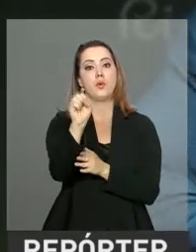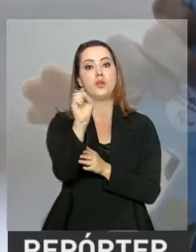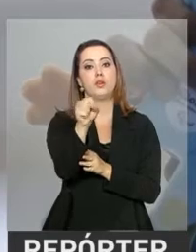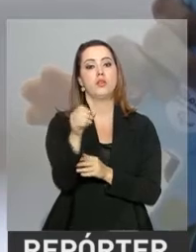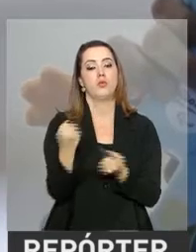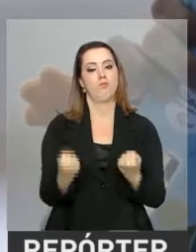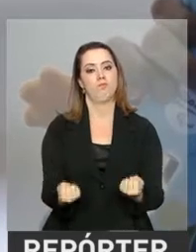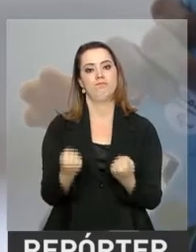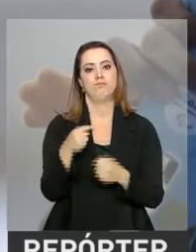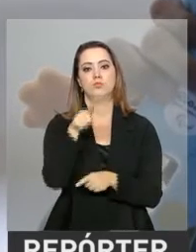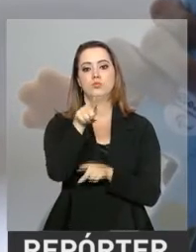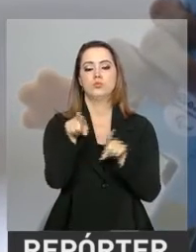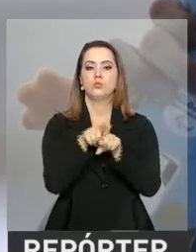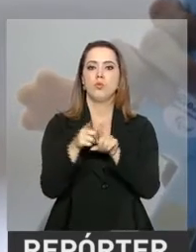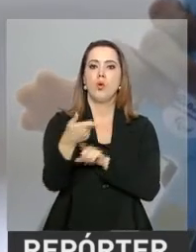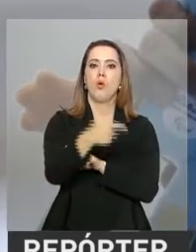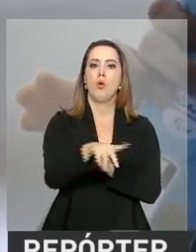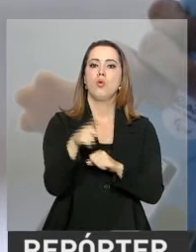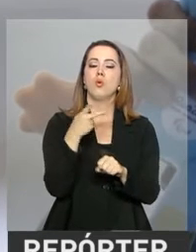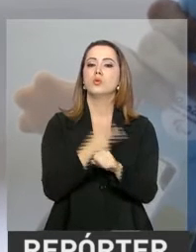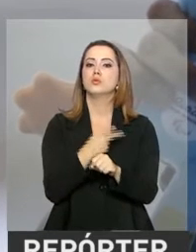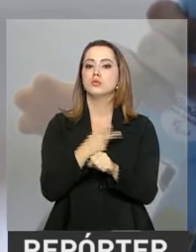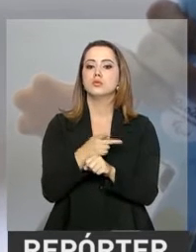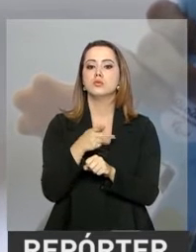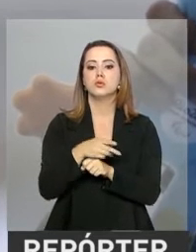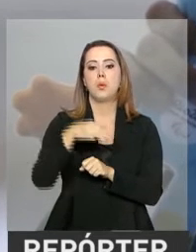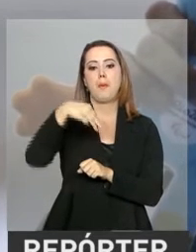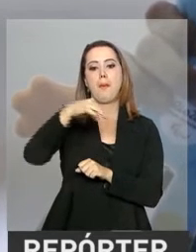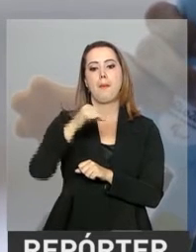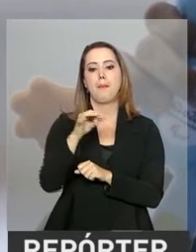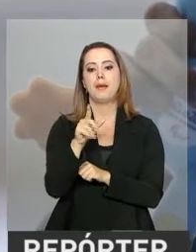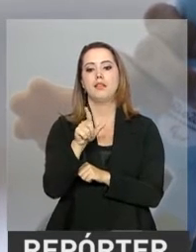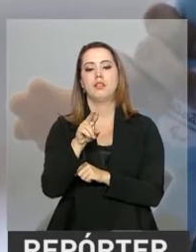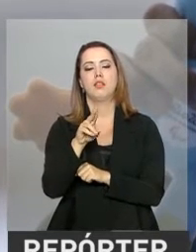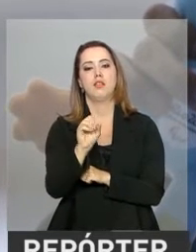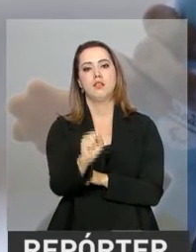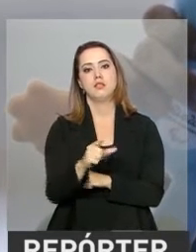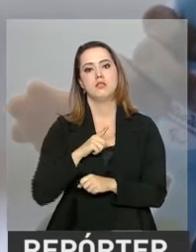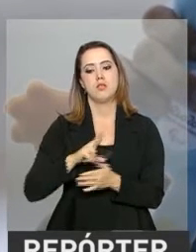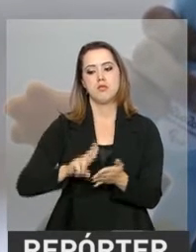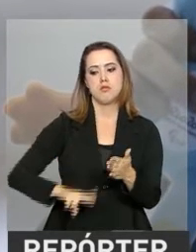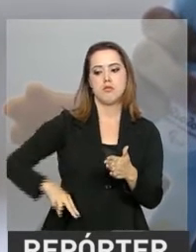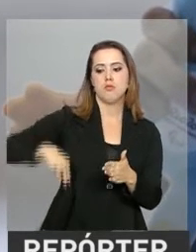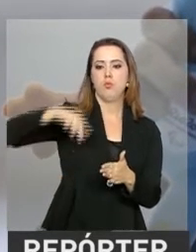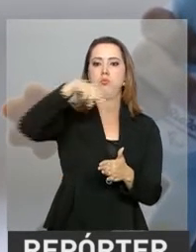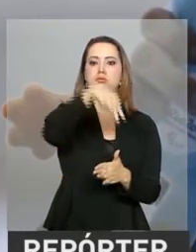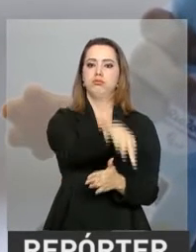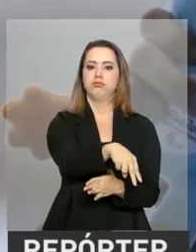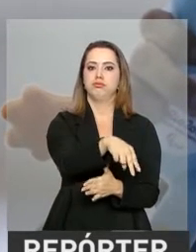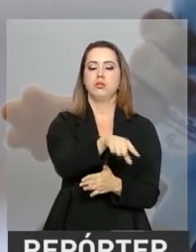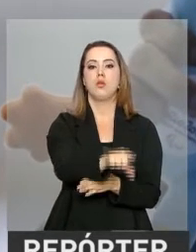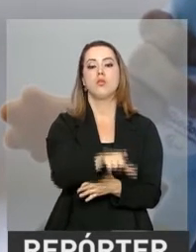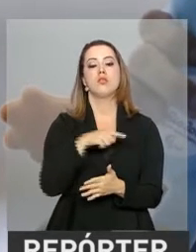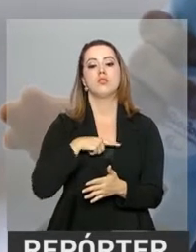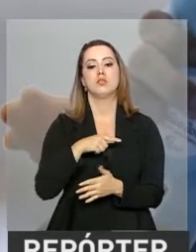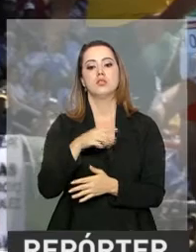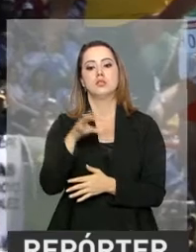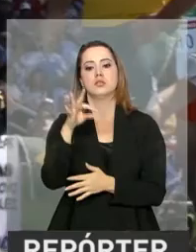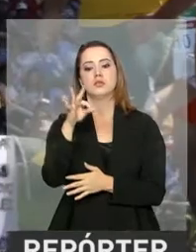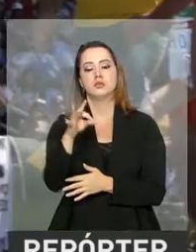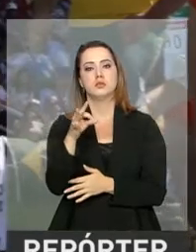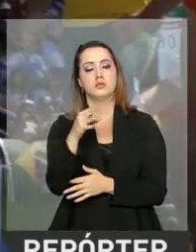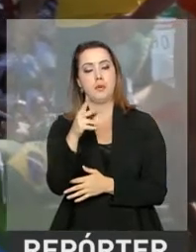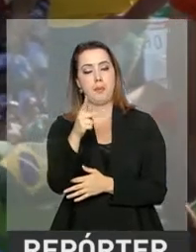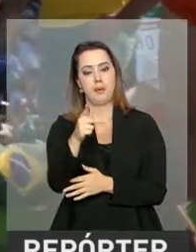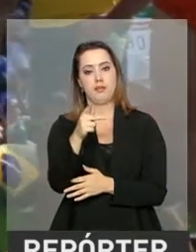quilos. Outra prata veio com Matheus Evangelista Cardoso, no salto em distância, na classe T37. E